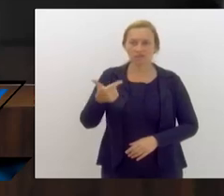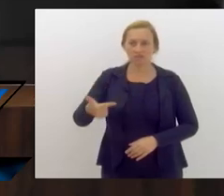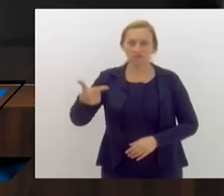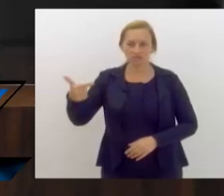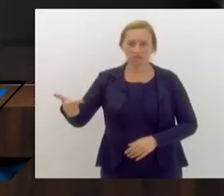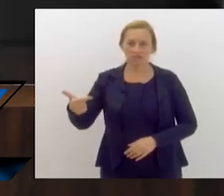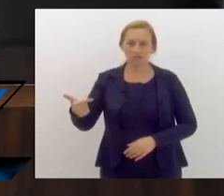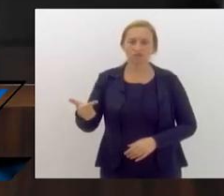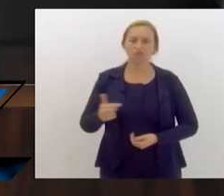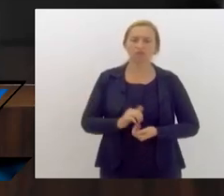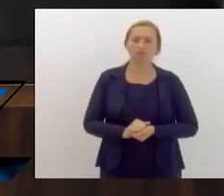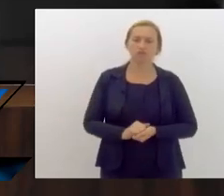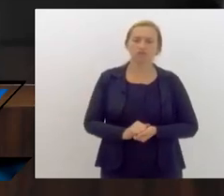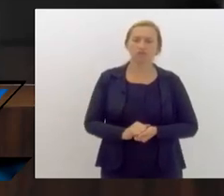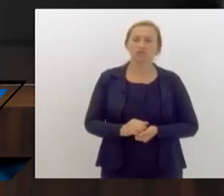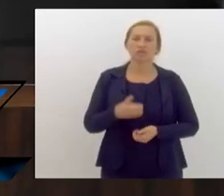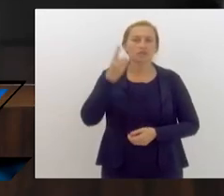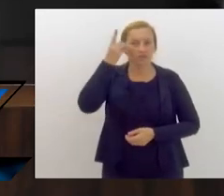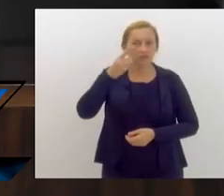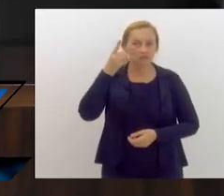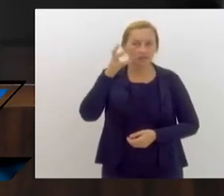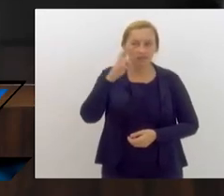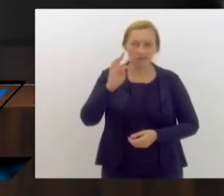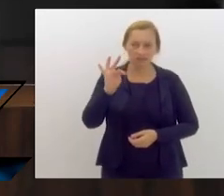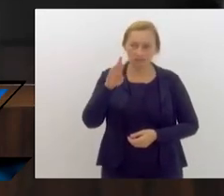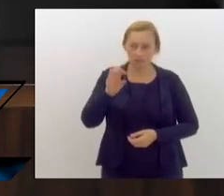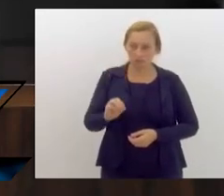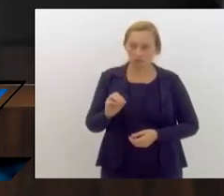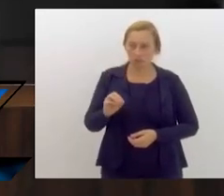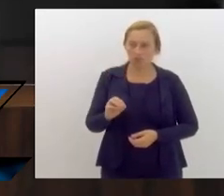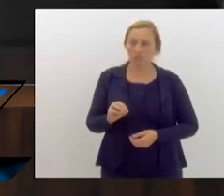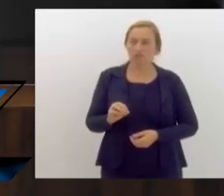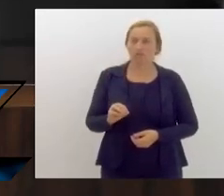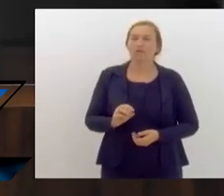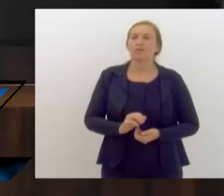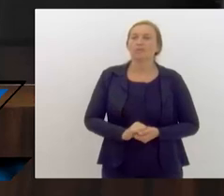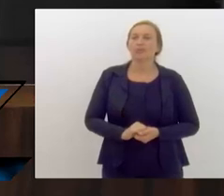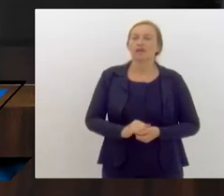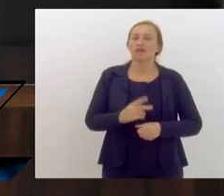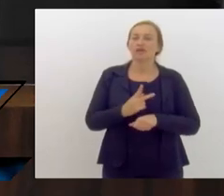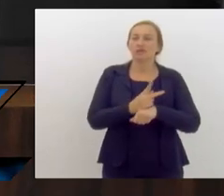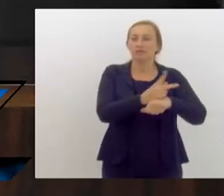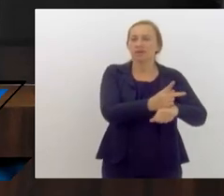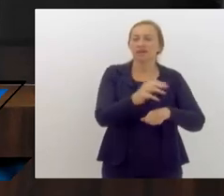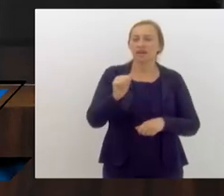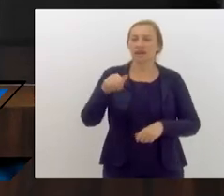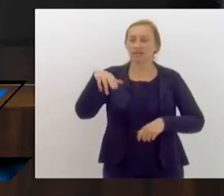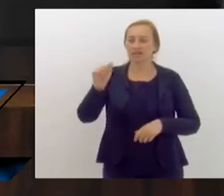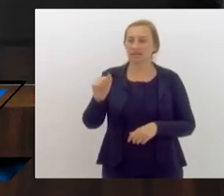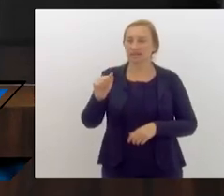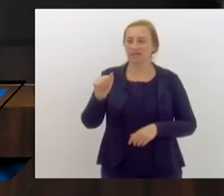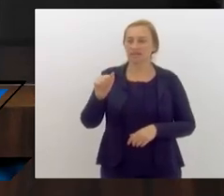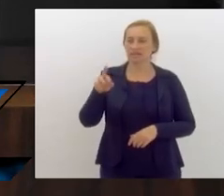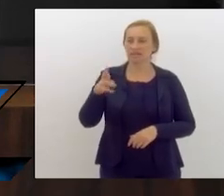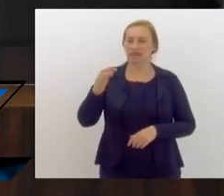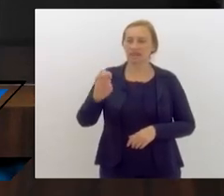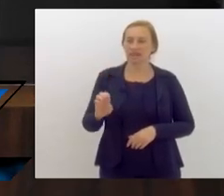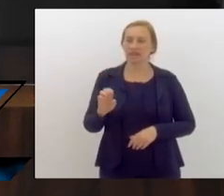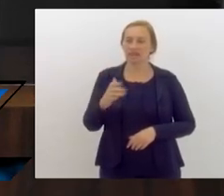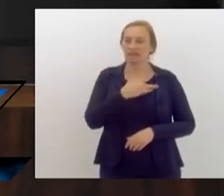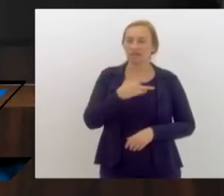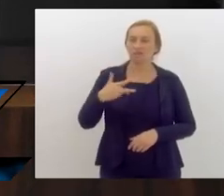16 22 de autoria Deputado Renato Zaca que concede o prêmio Ana Neri da saúde é o Dr Ulisses de Oliveira